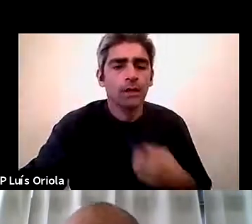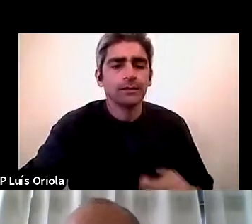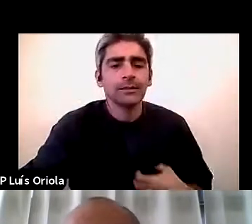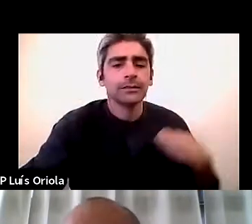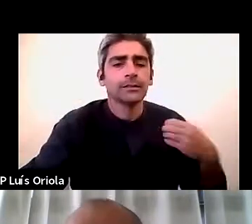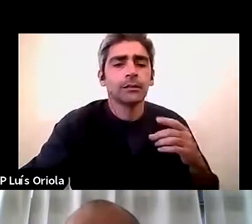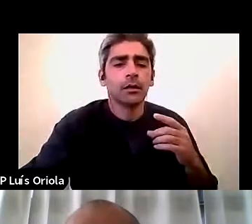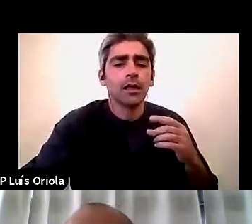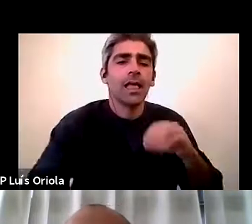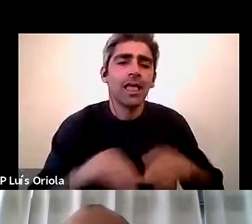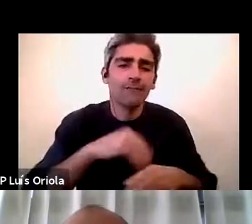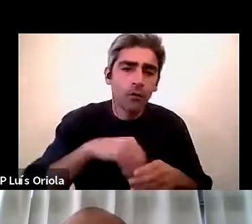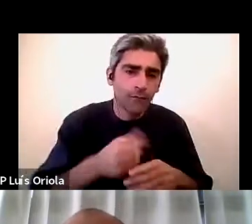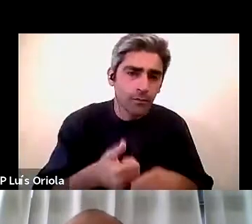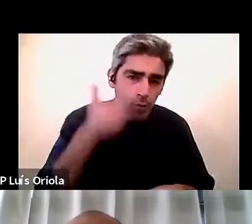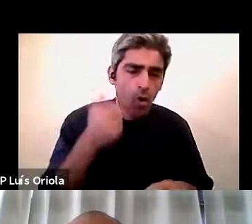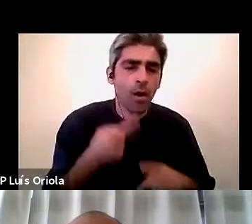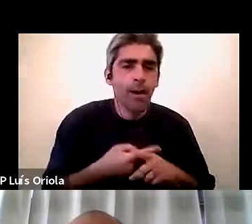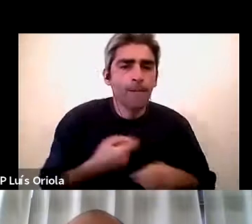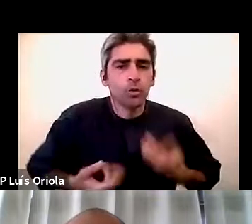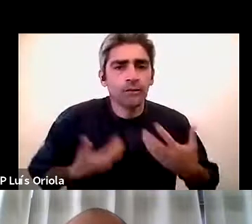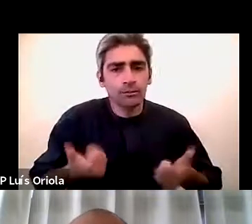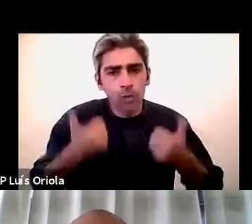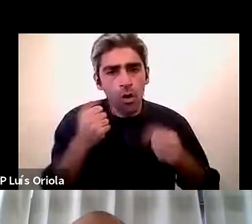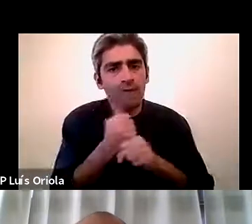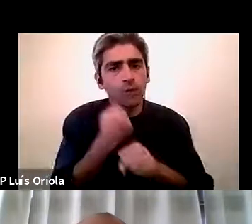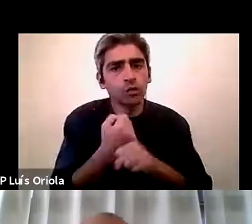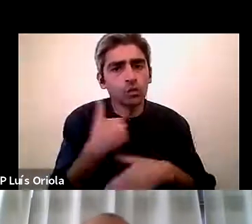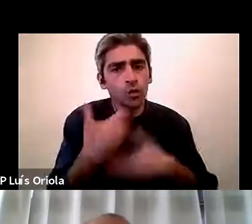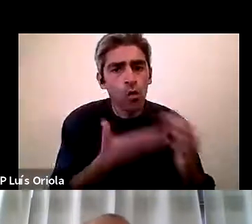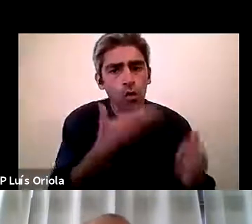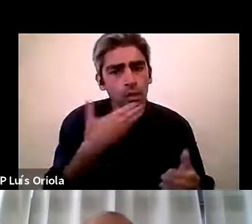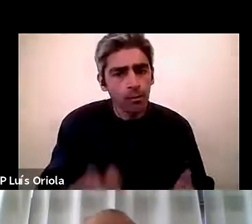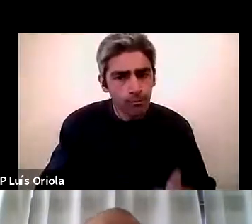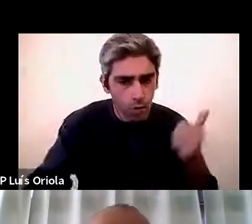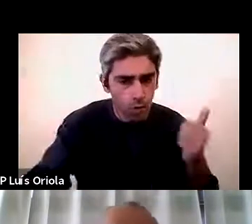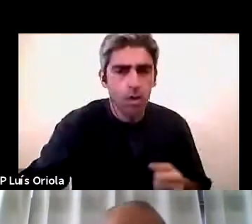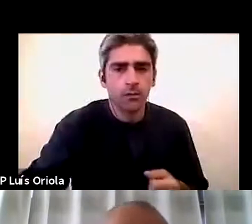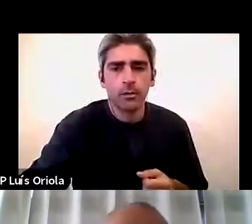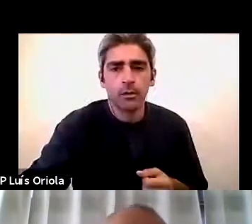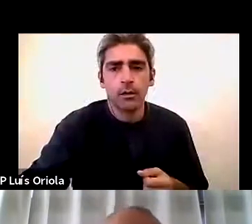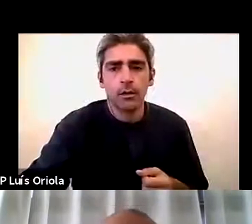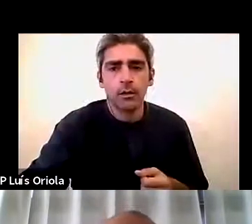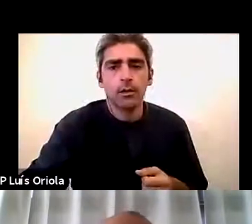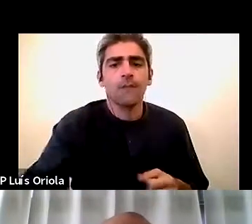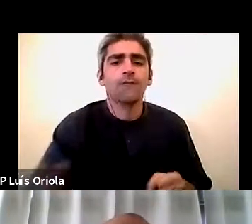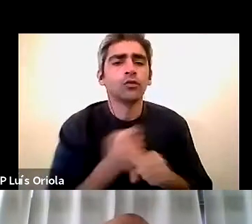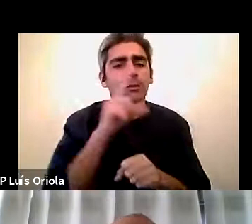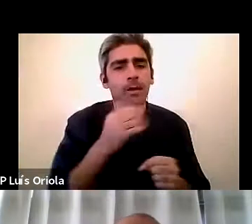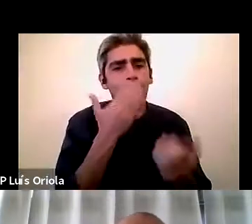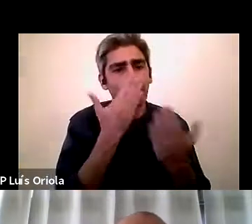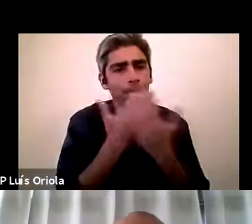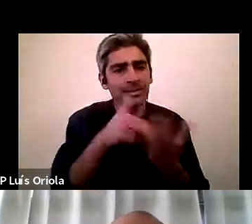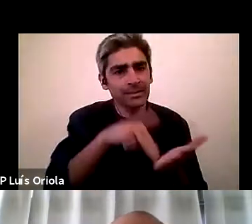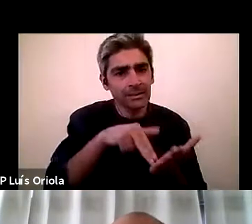sintamos todos envolvidos, motivados para o desempenho das funções. E isto funciona muito no presencial também. O problema é que